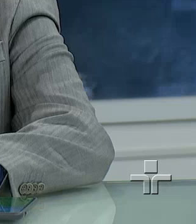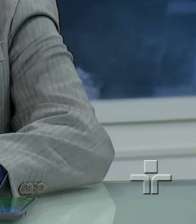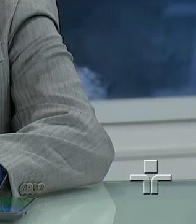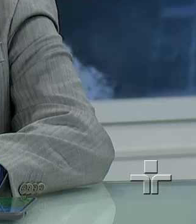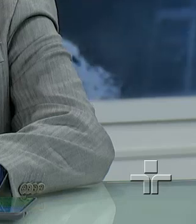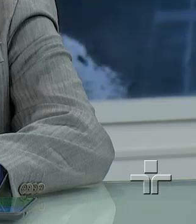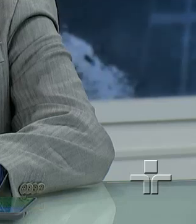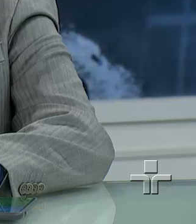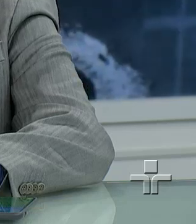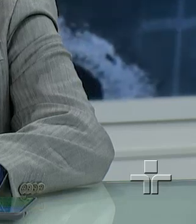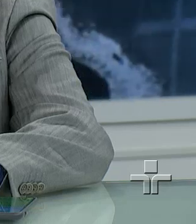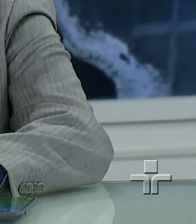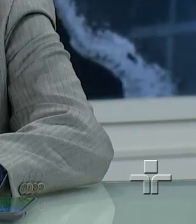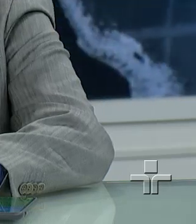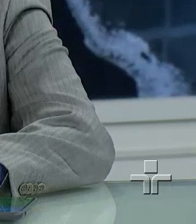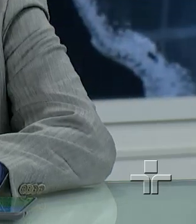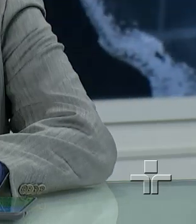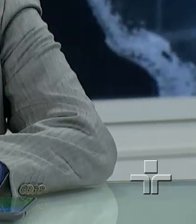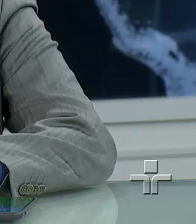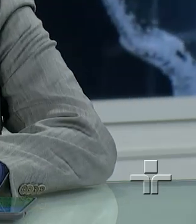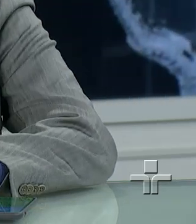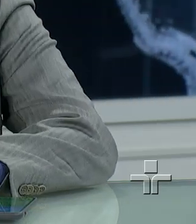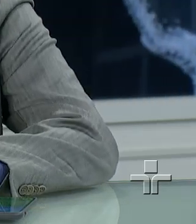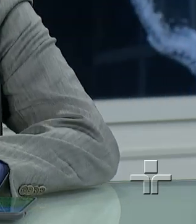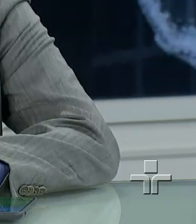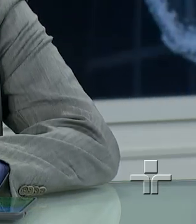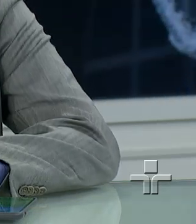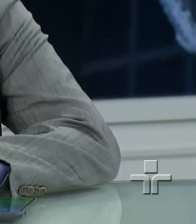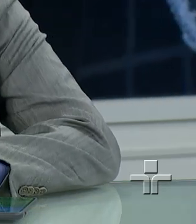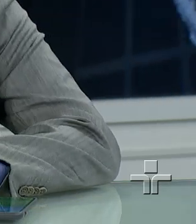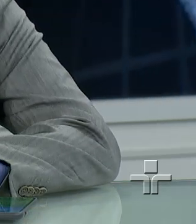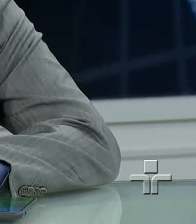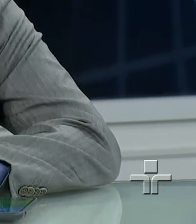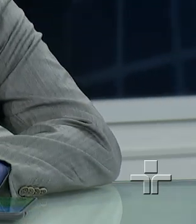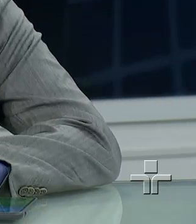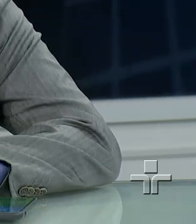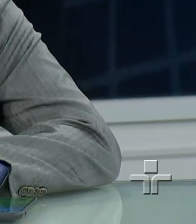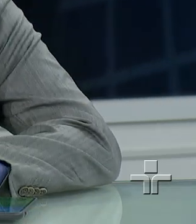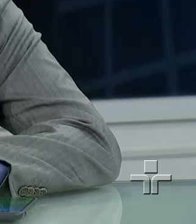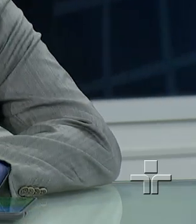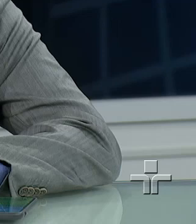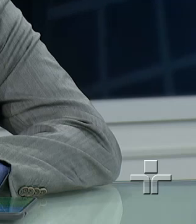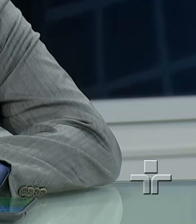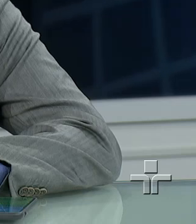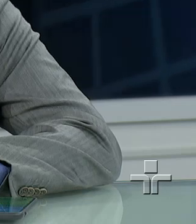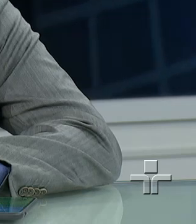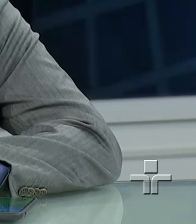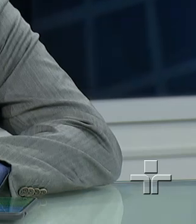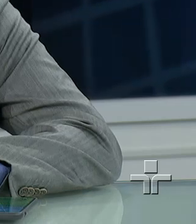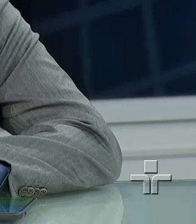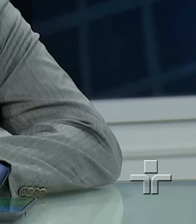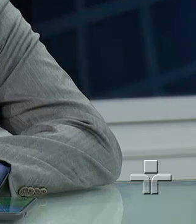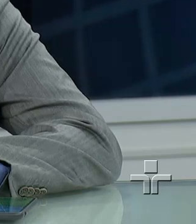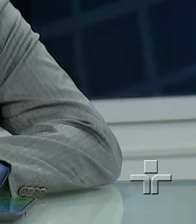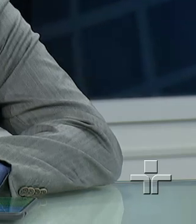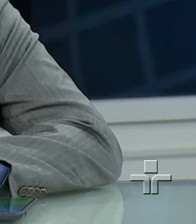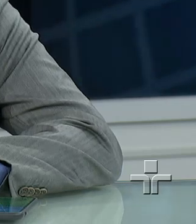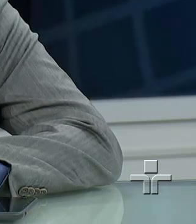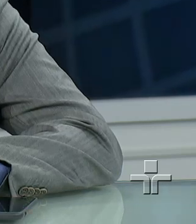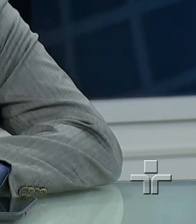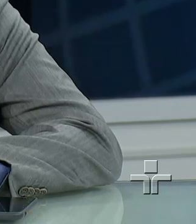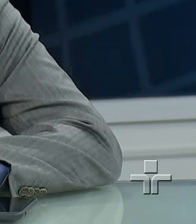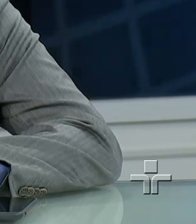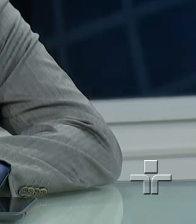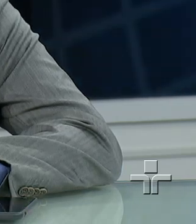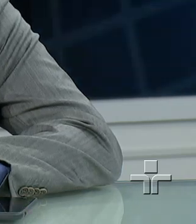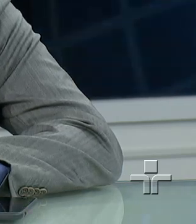são, na minha visão, pontuais e periódicas. Urge combater as causas e não as